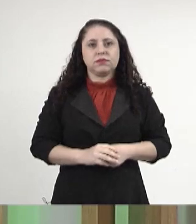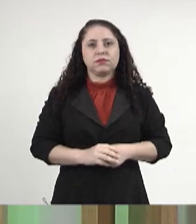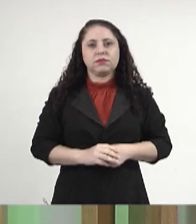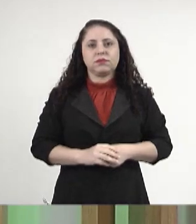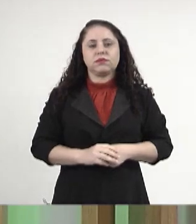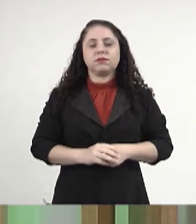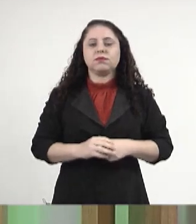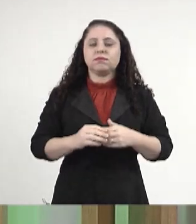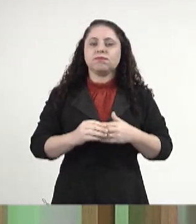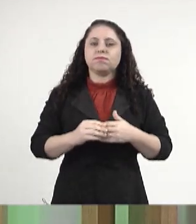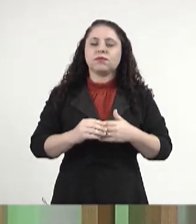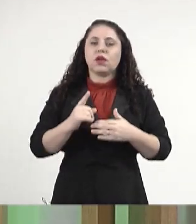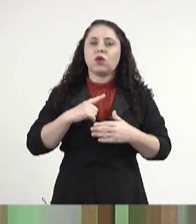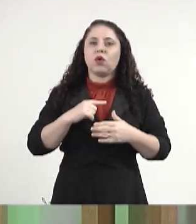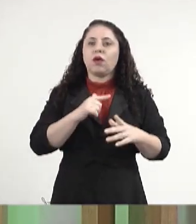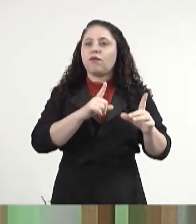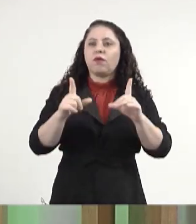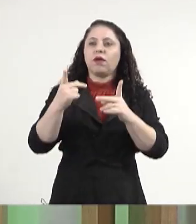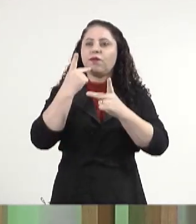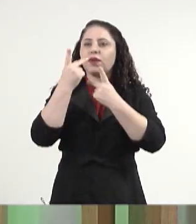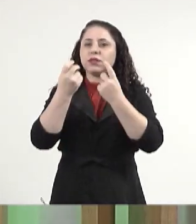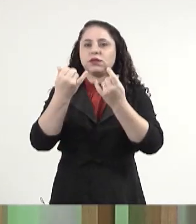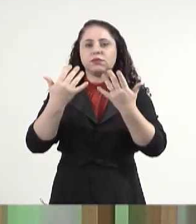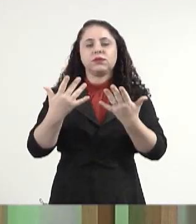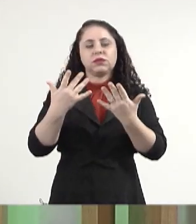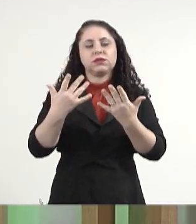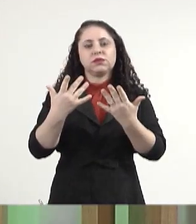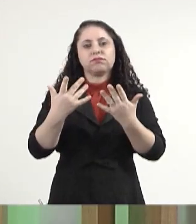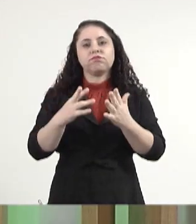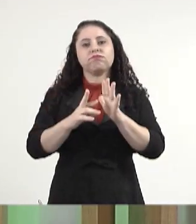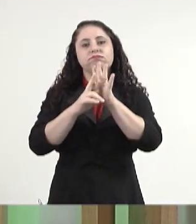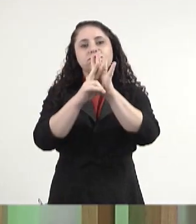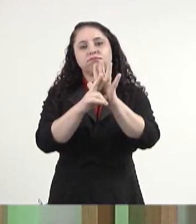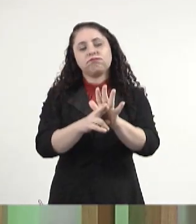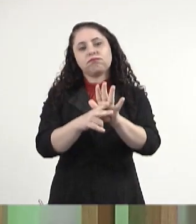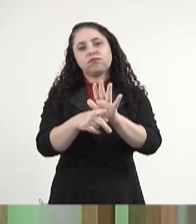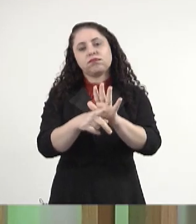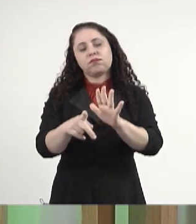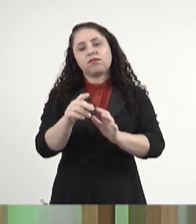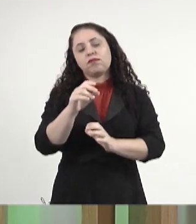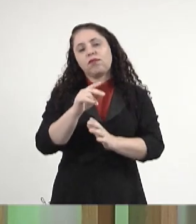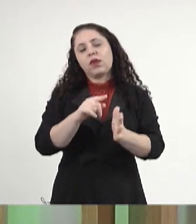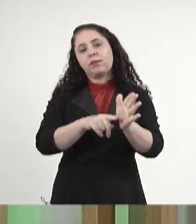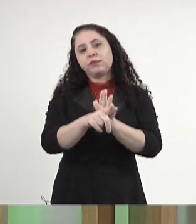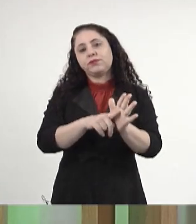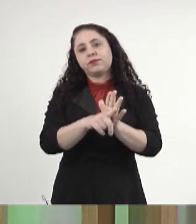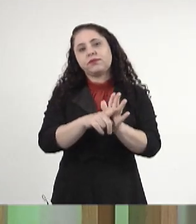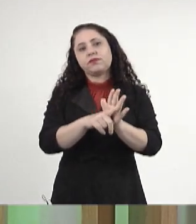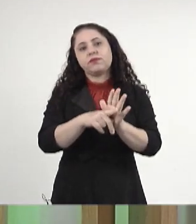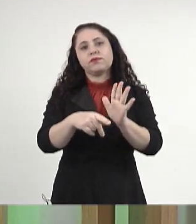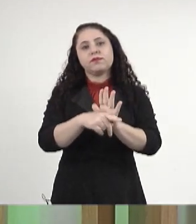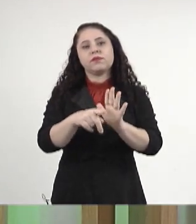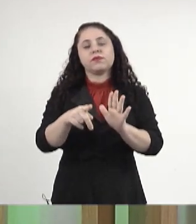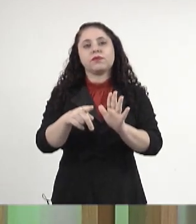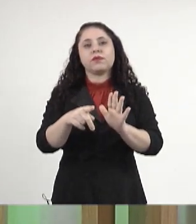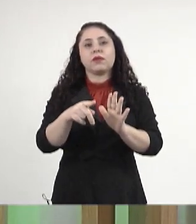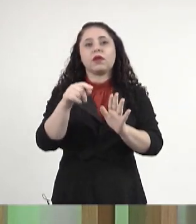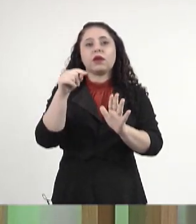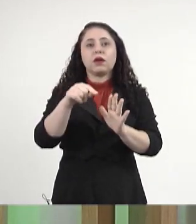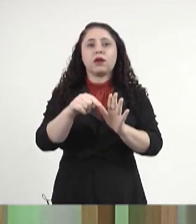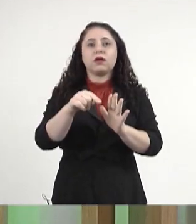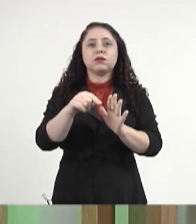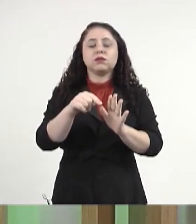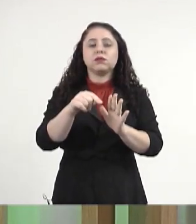Bom, daqui a pouquinho a gente traz uma outra fala também da representante dos peritos papiloscopistas aqui de Mato Grosso do Sul,